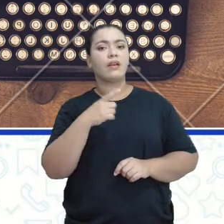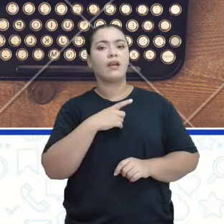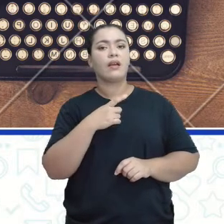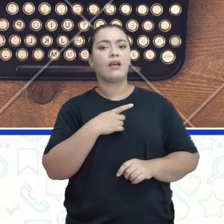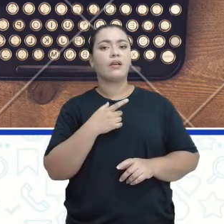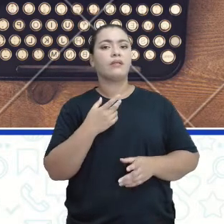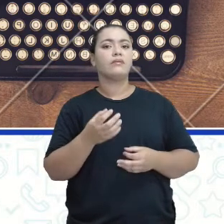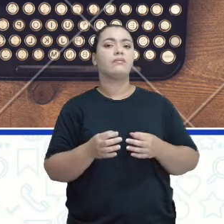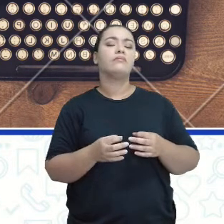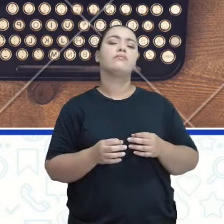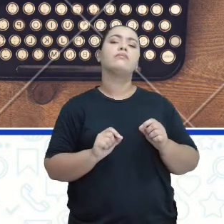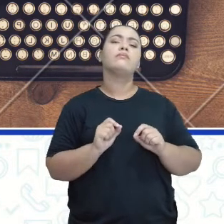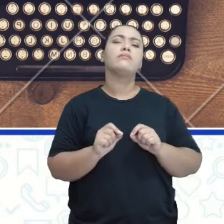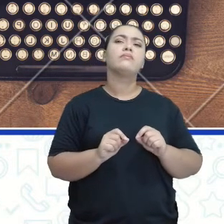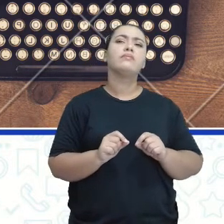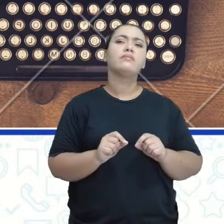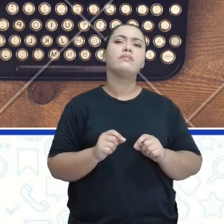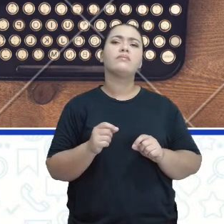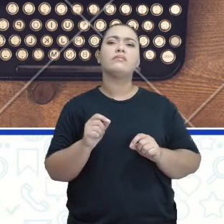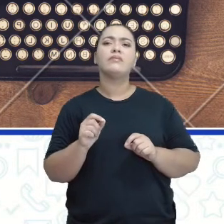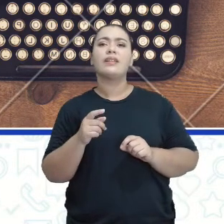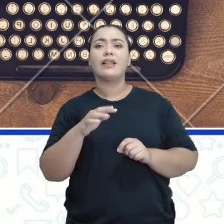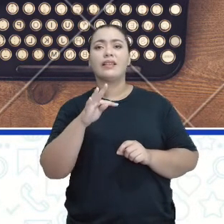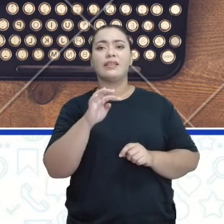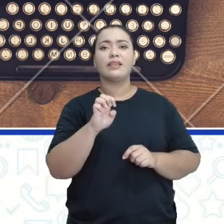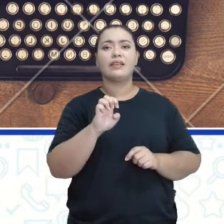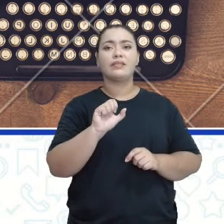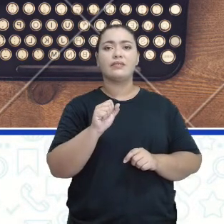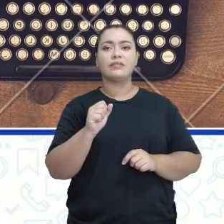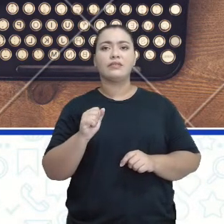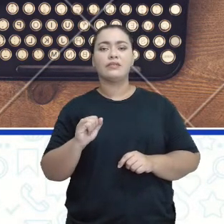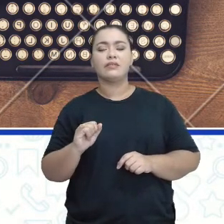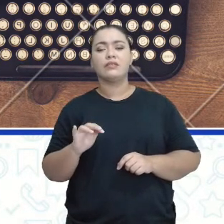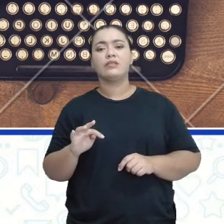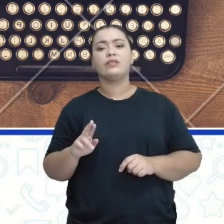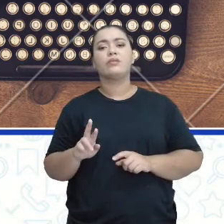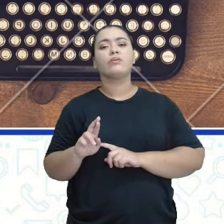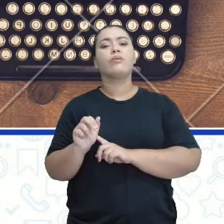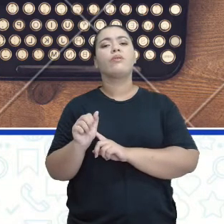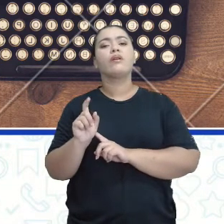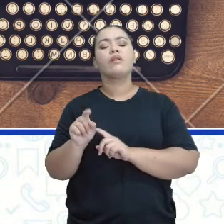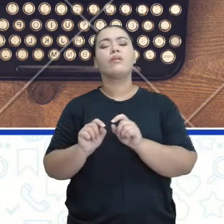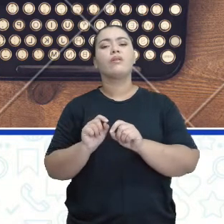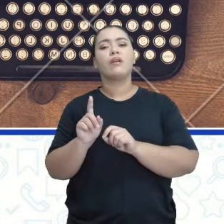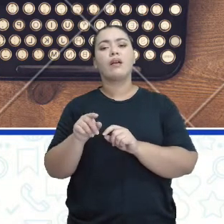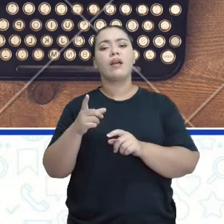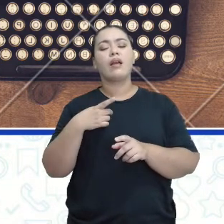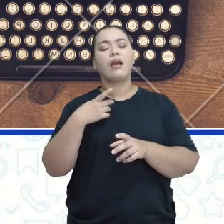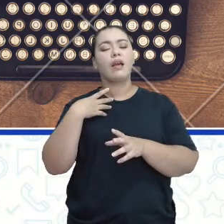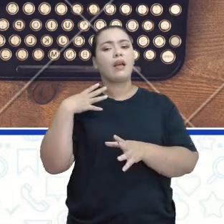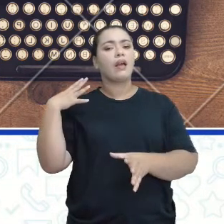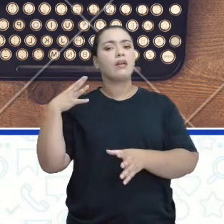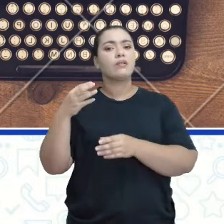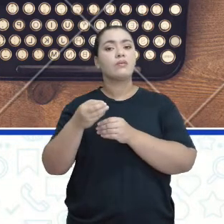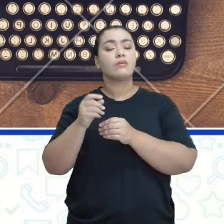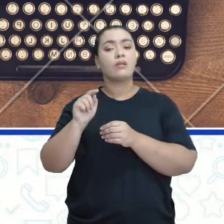tessitura de reminiscências. O que isso quer dizer, né? Ficou bonito, mas nada mais é do que esse aglomerado de lembranças,